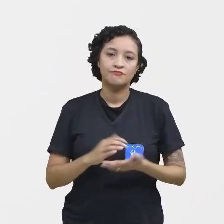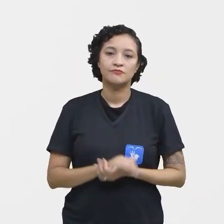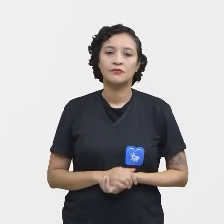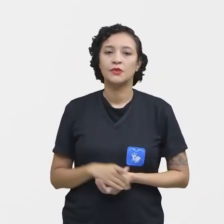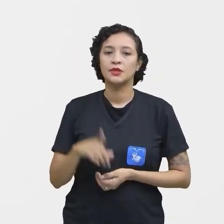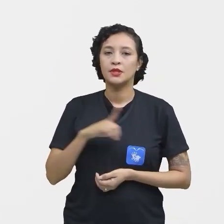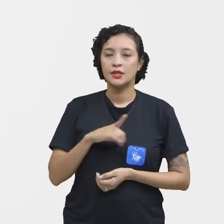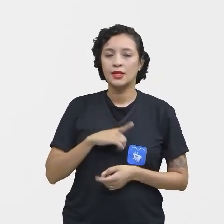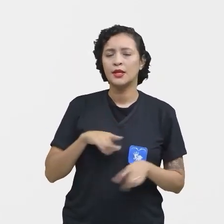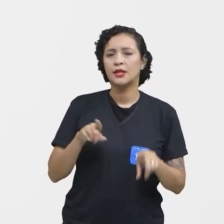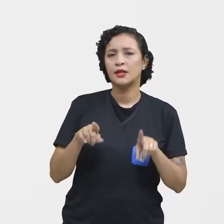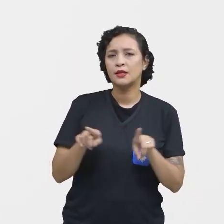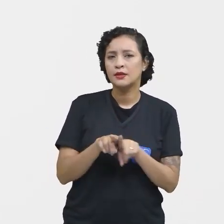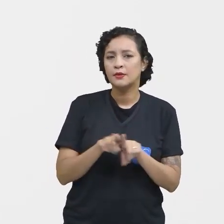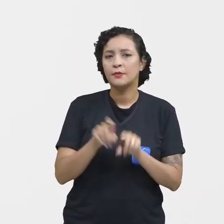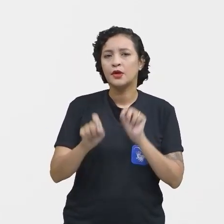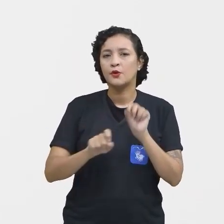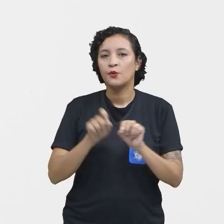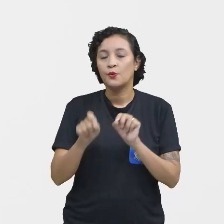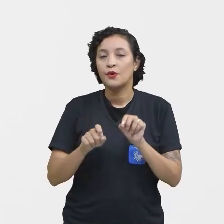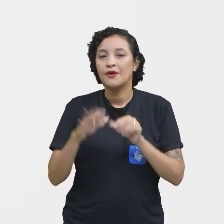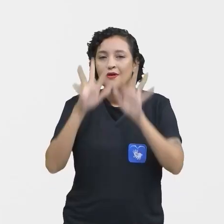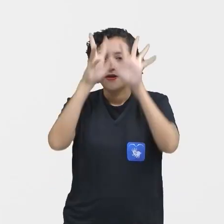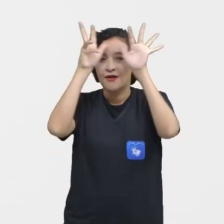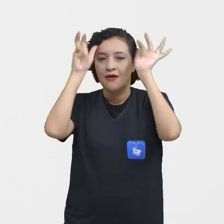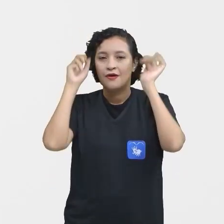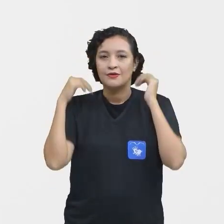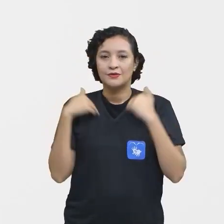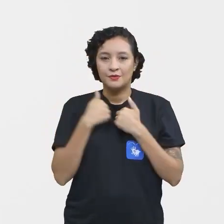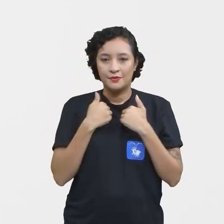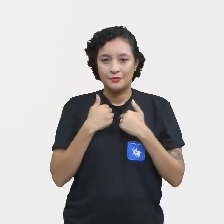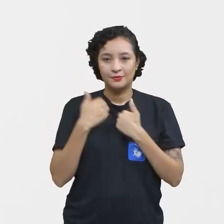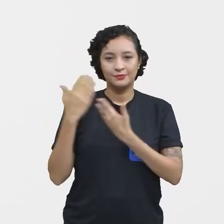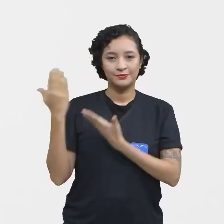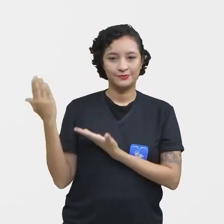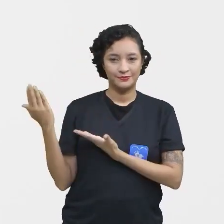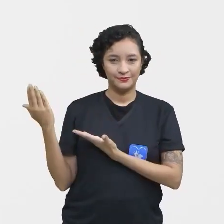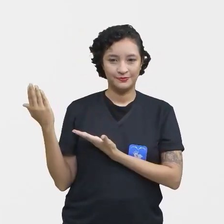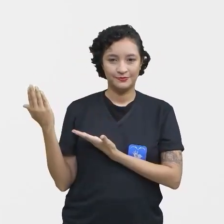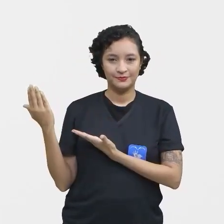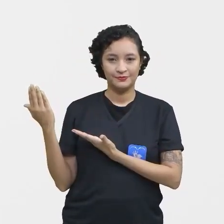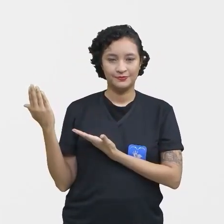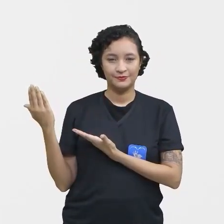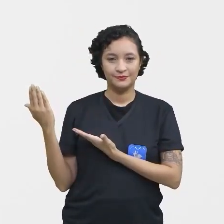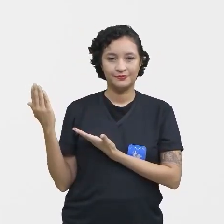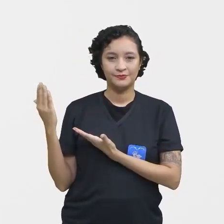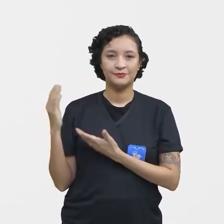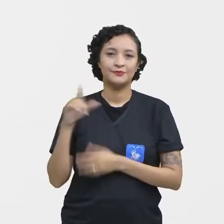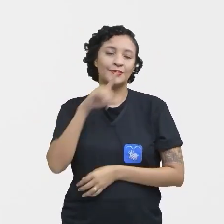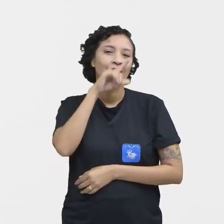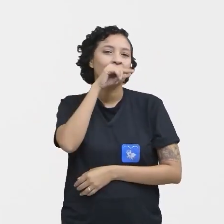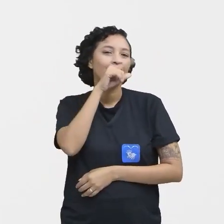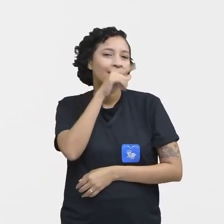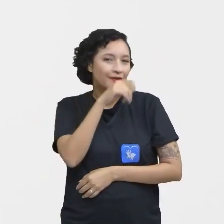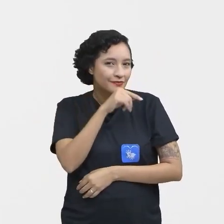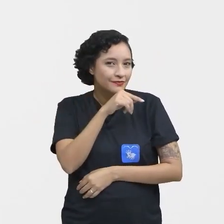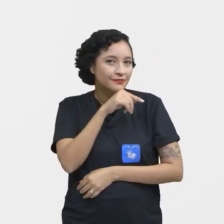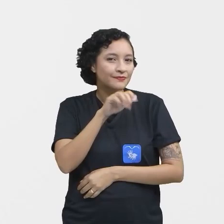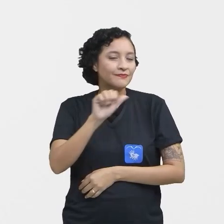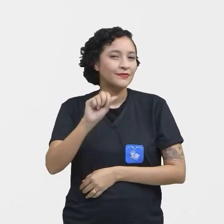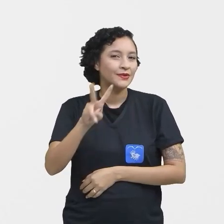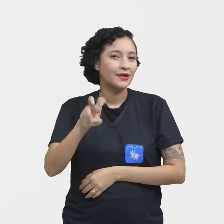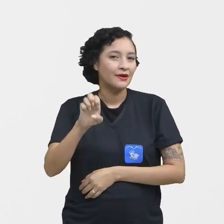Existem também outros animais, né, que nós vamos falar, que são as aves. As